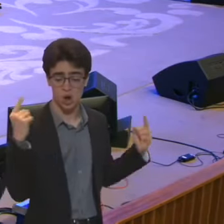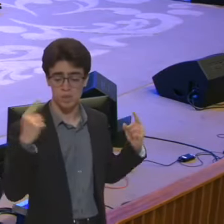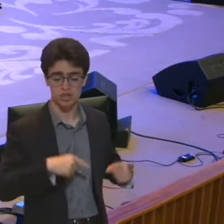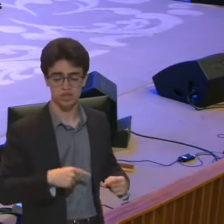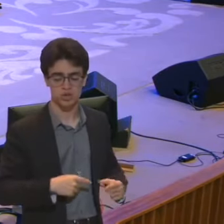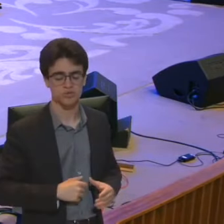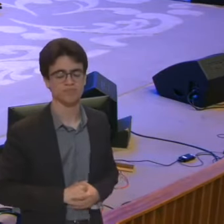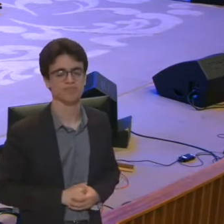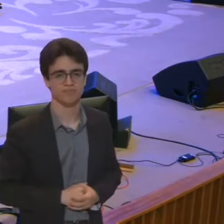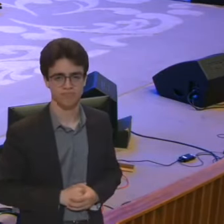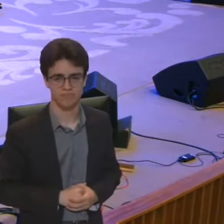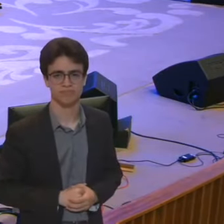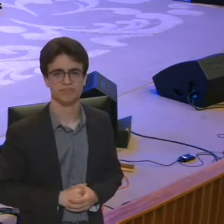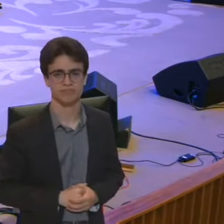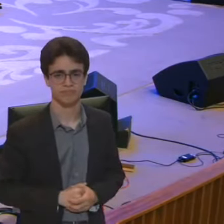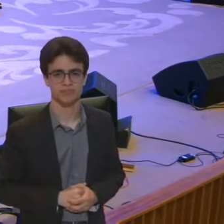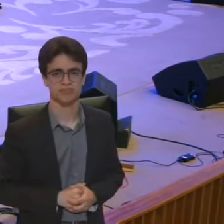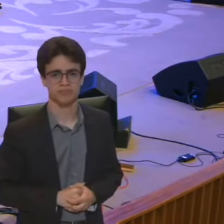competidor.